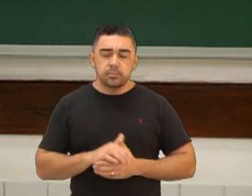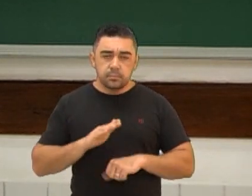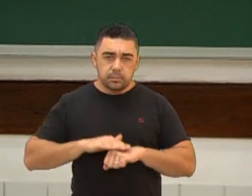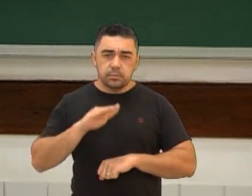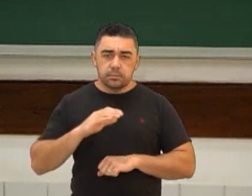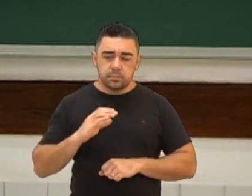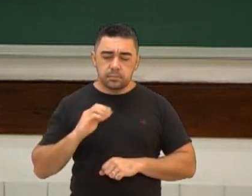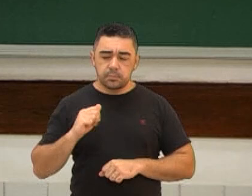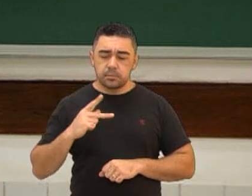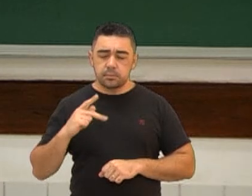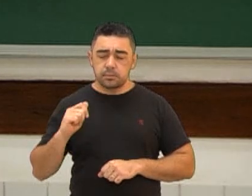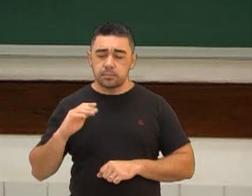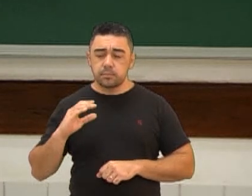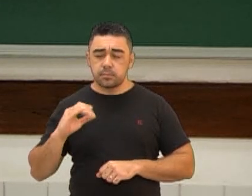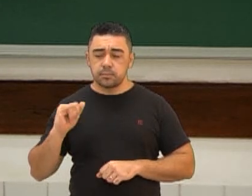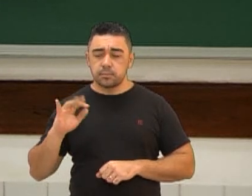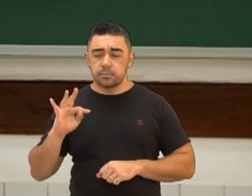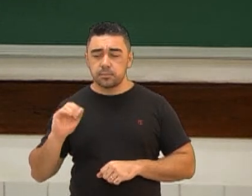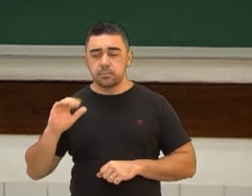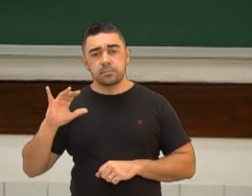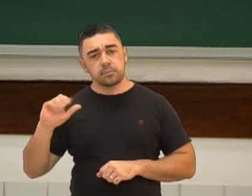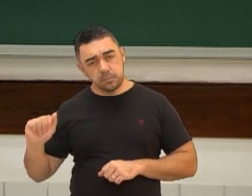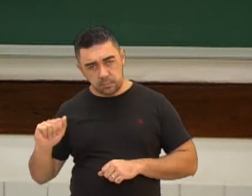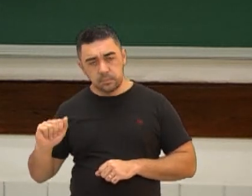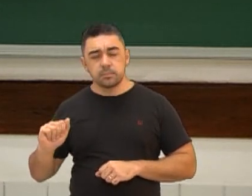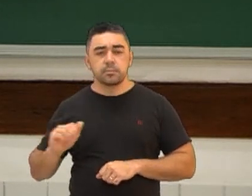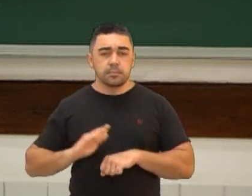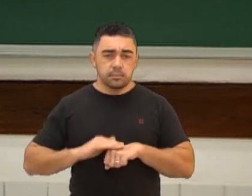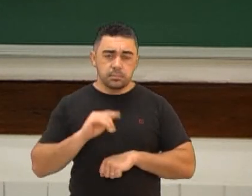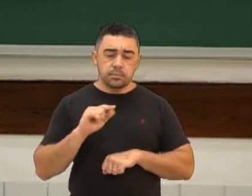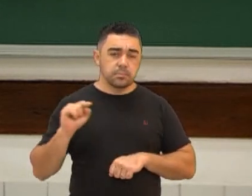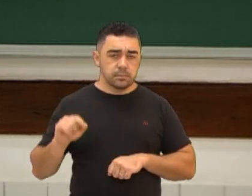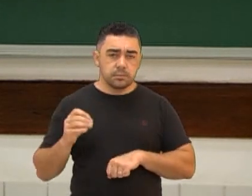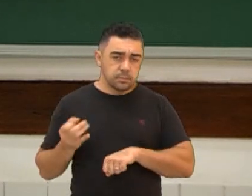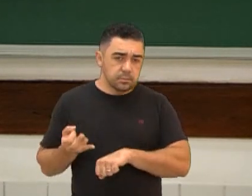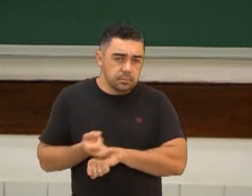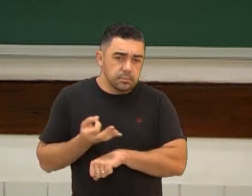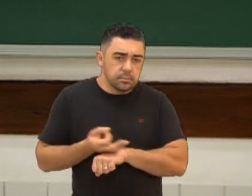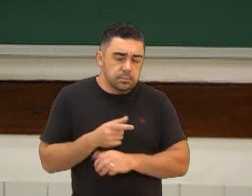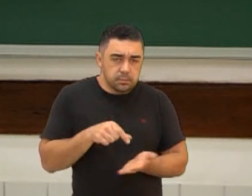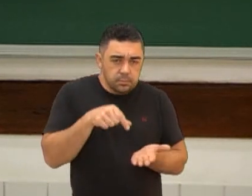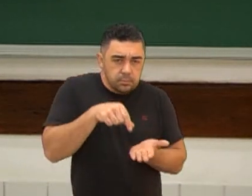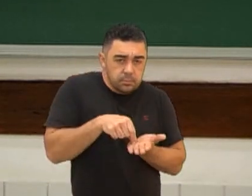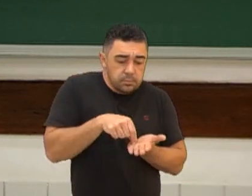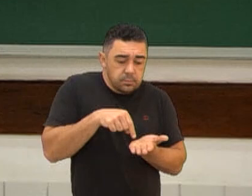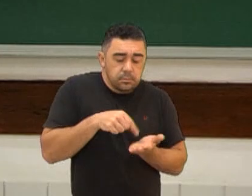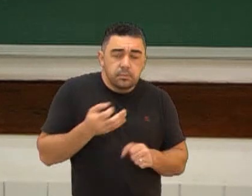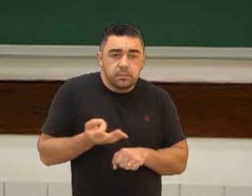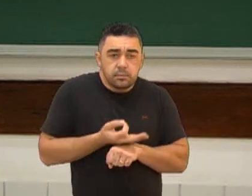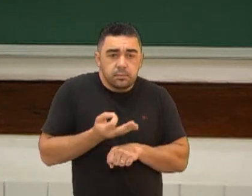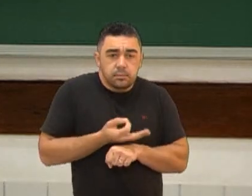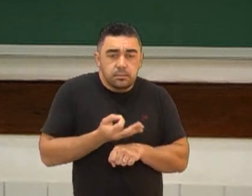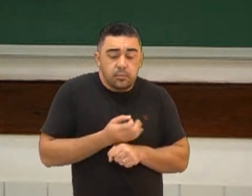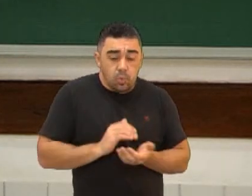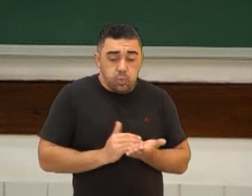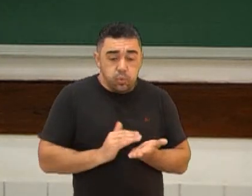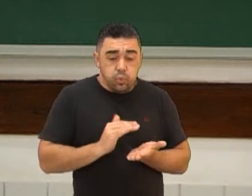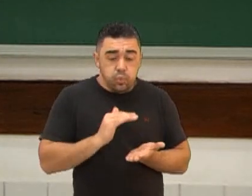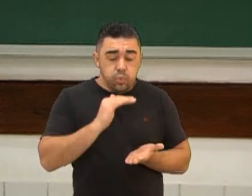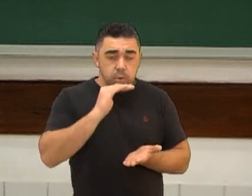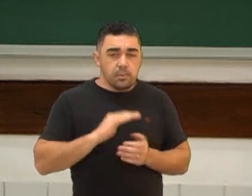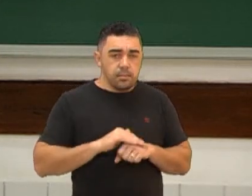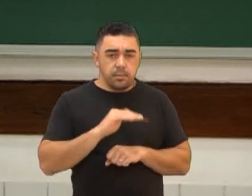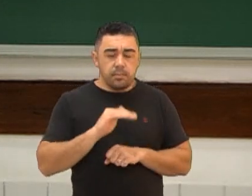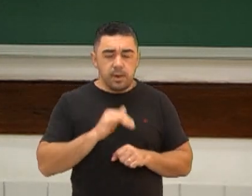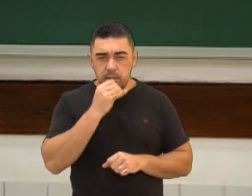capacitância tem. Quanto maior a capacitância, mais tensão, mais carga ele vai carregar. Ou seja, mais tensão